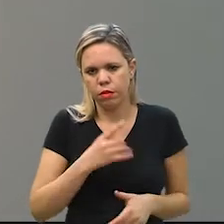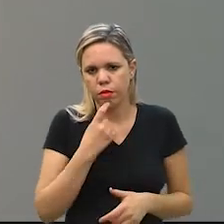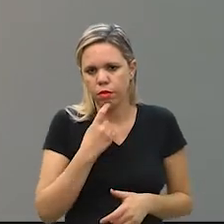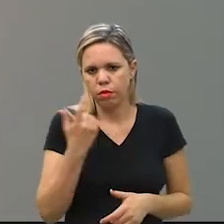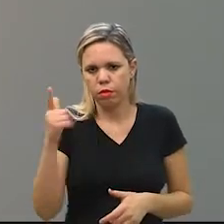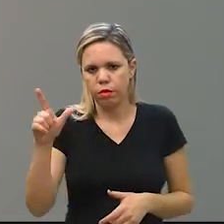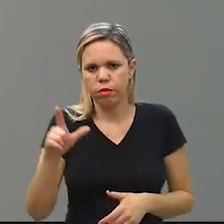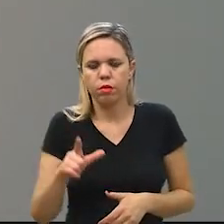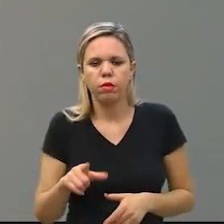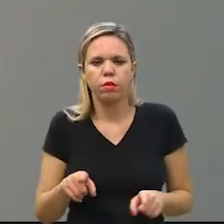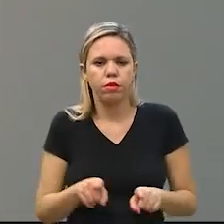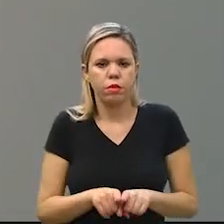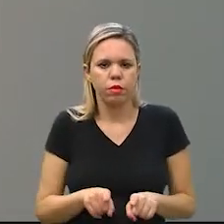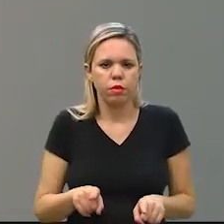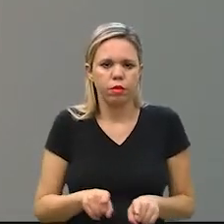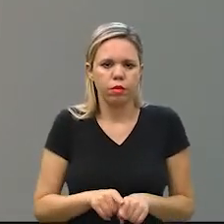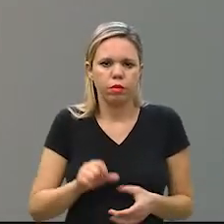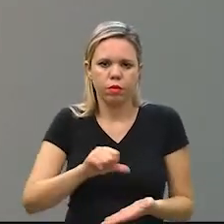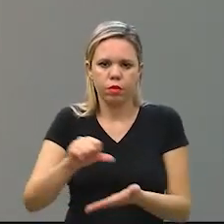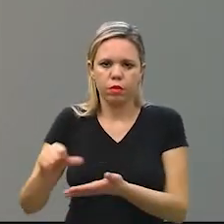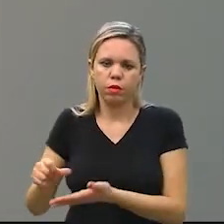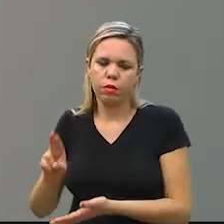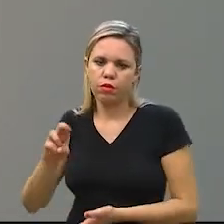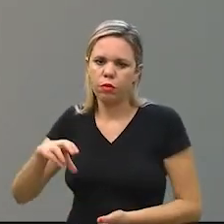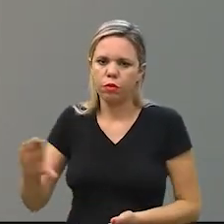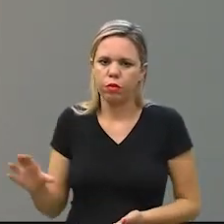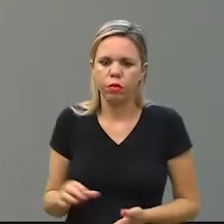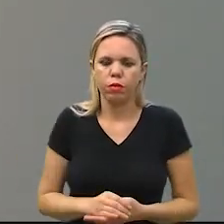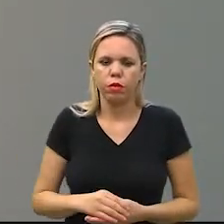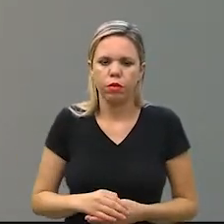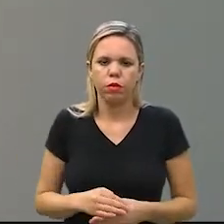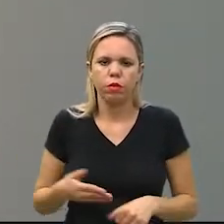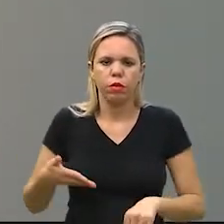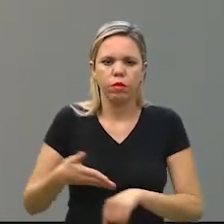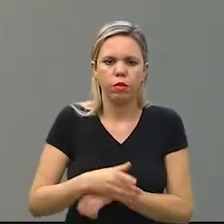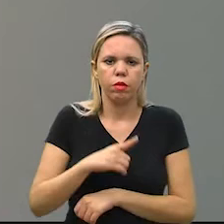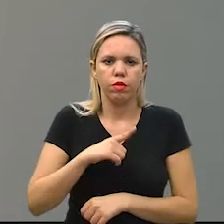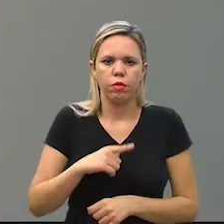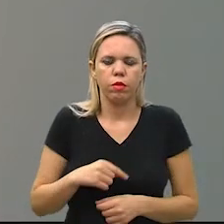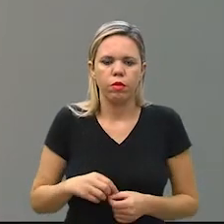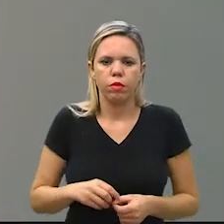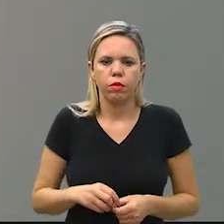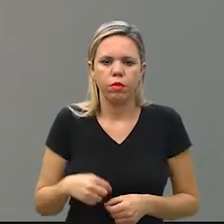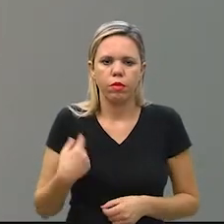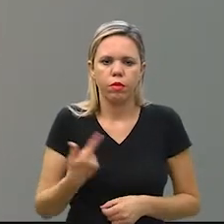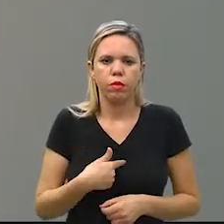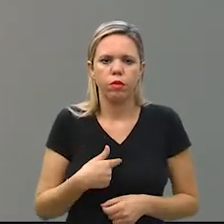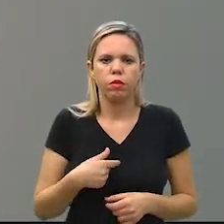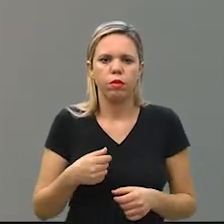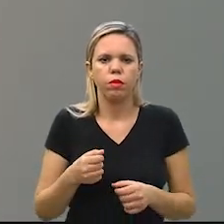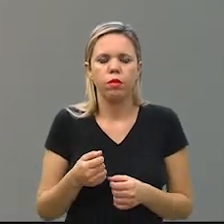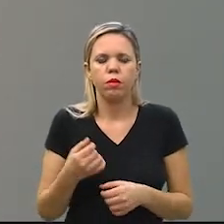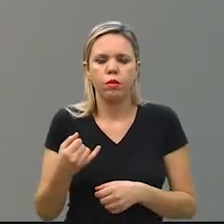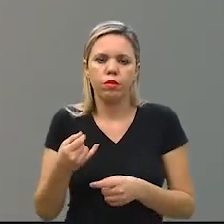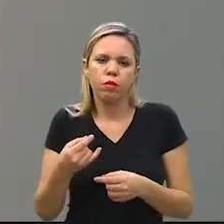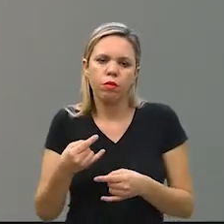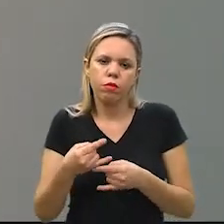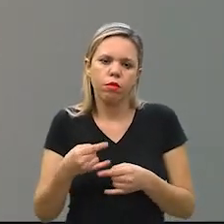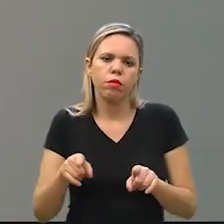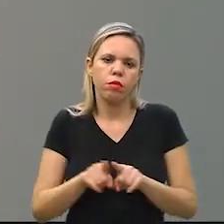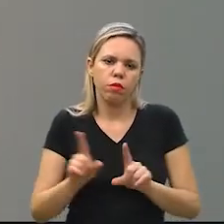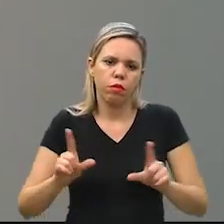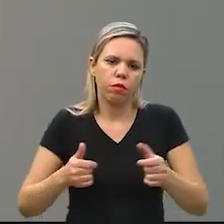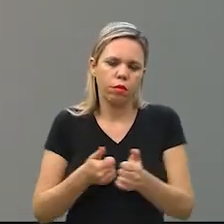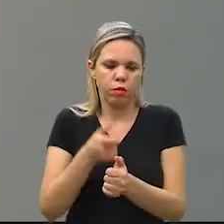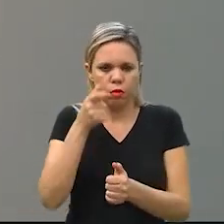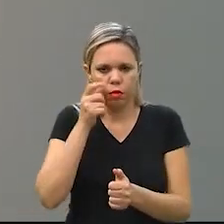e outras, inclusive da região metropolitana aqui, que acessam e têm acesso ao nosso sinal, tem acompanhado cada vez mais